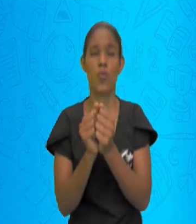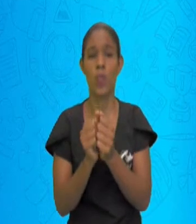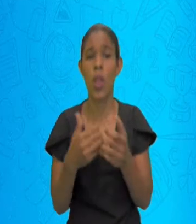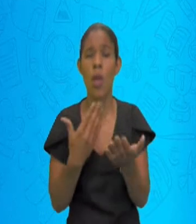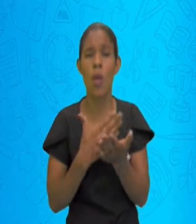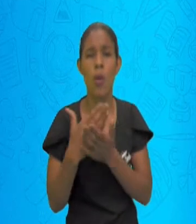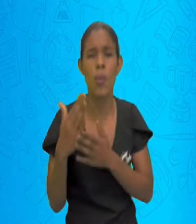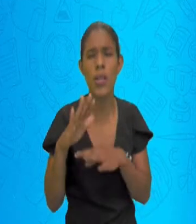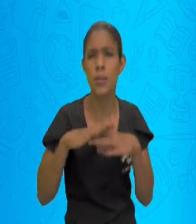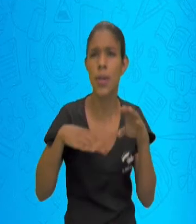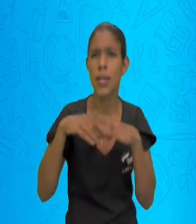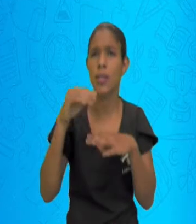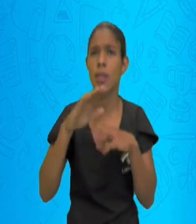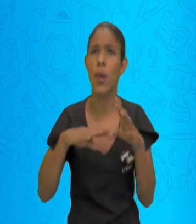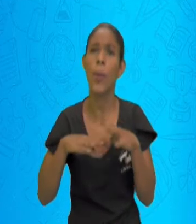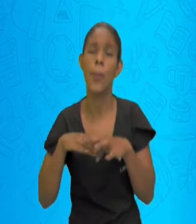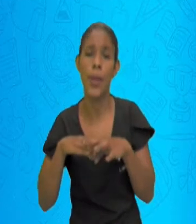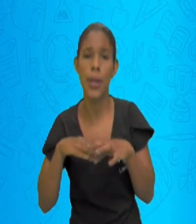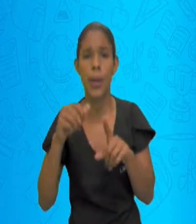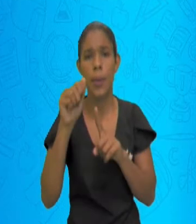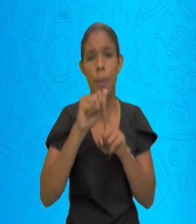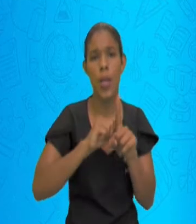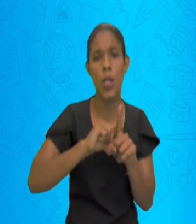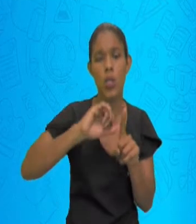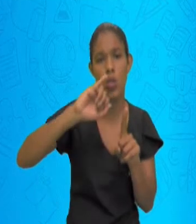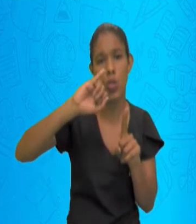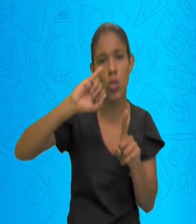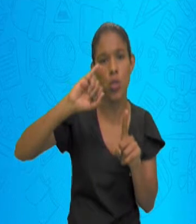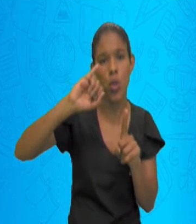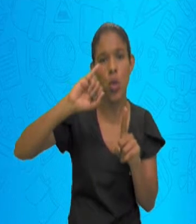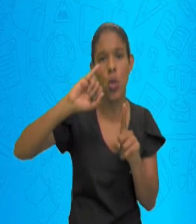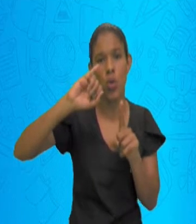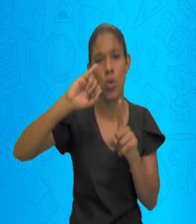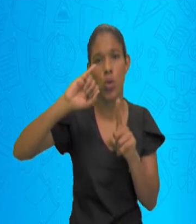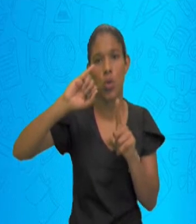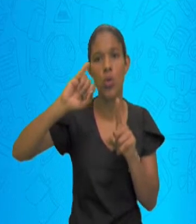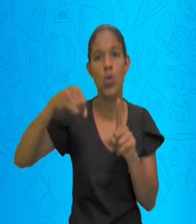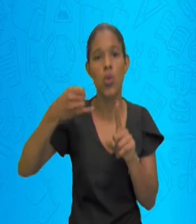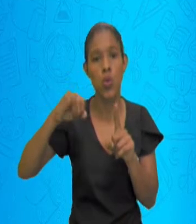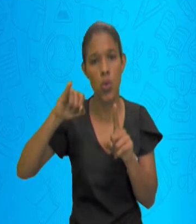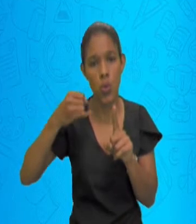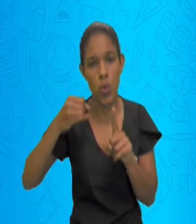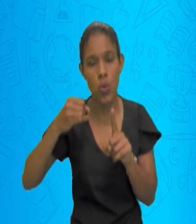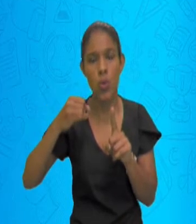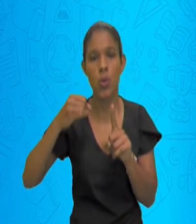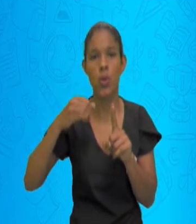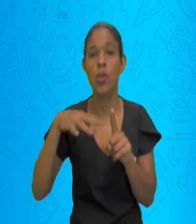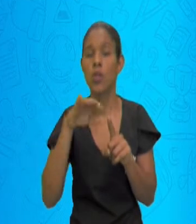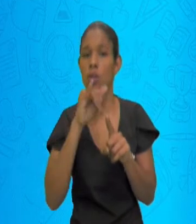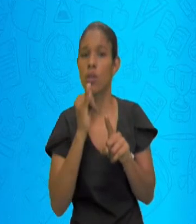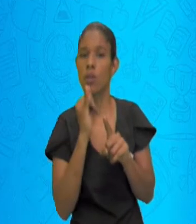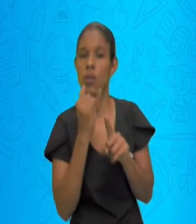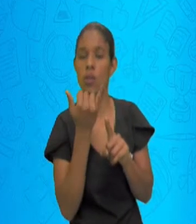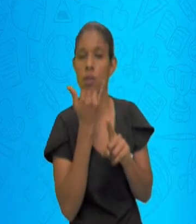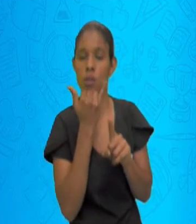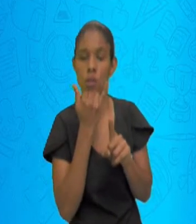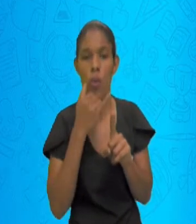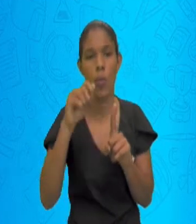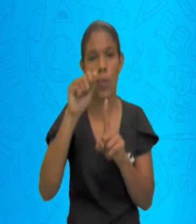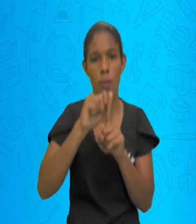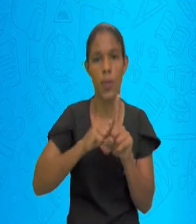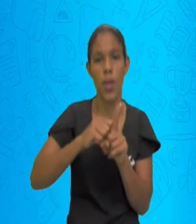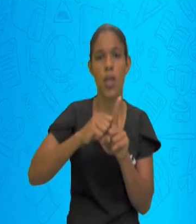festas juninas, mas também pode acontecer em outras épocas do ano. Suas músicas contam a história da lenda